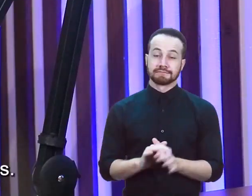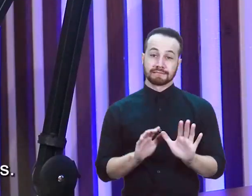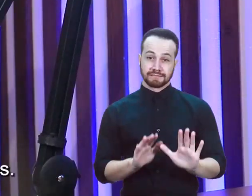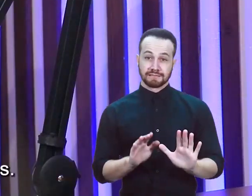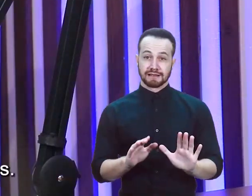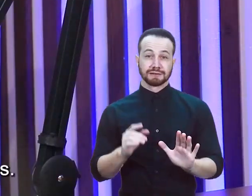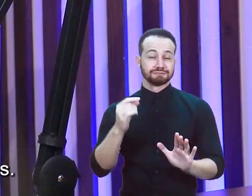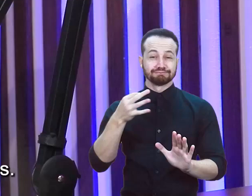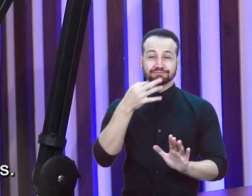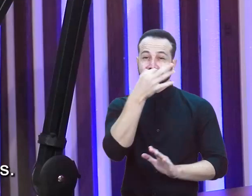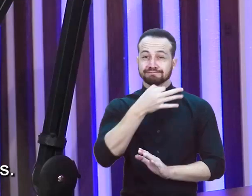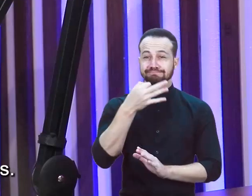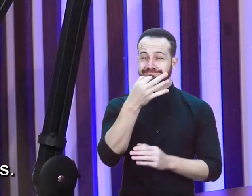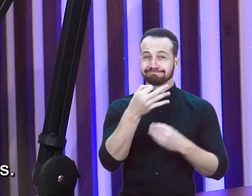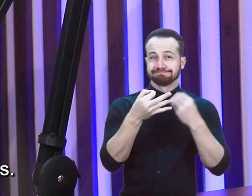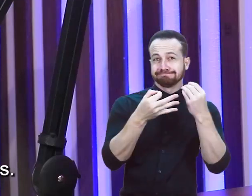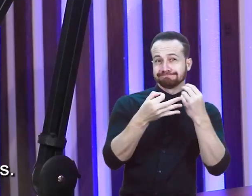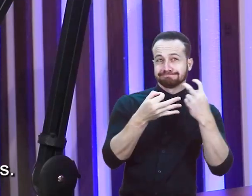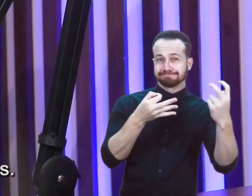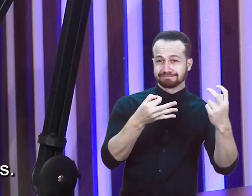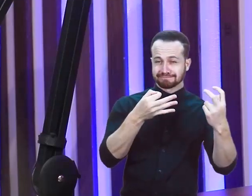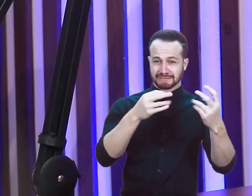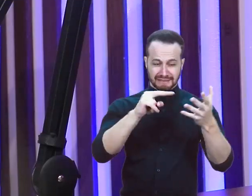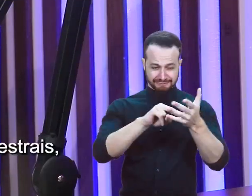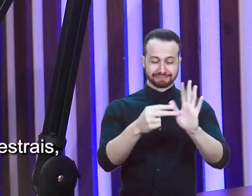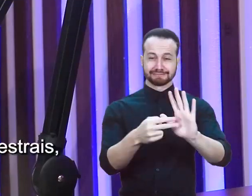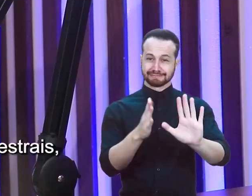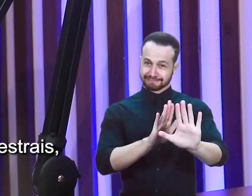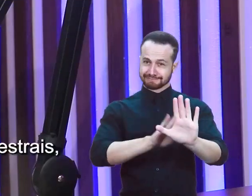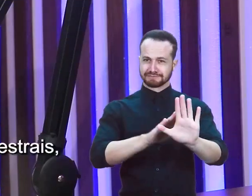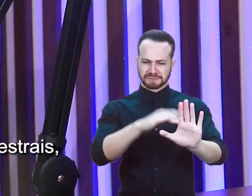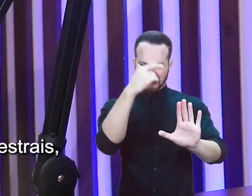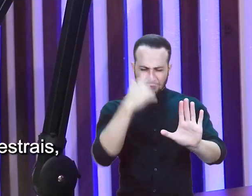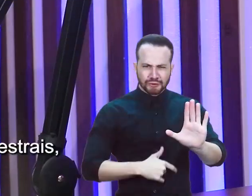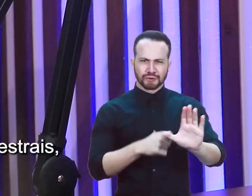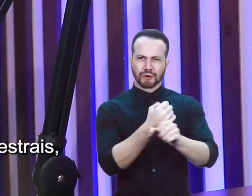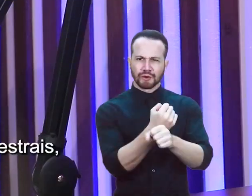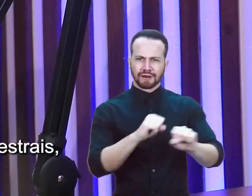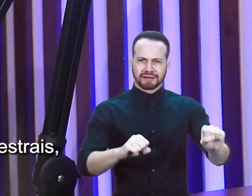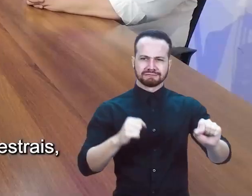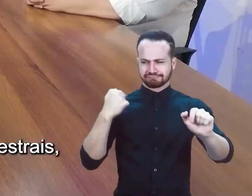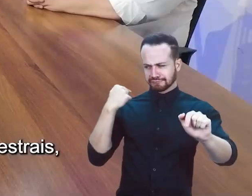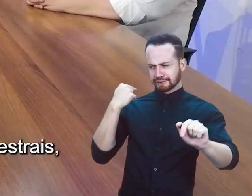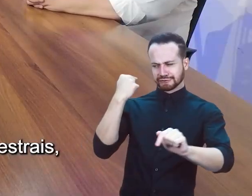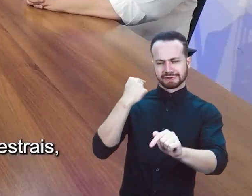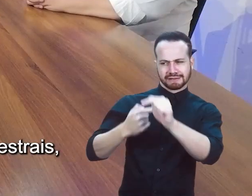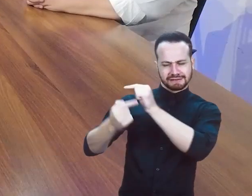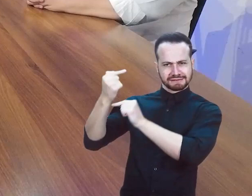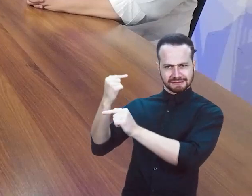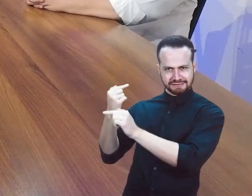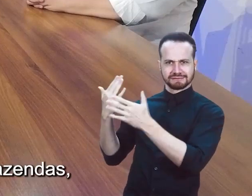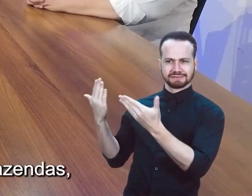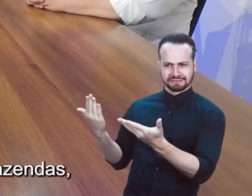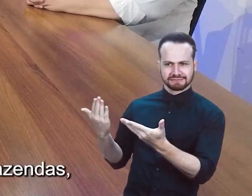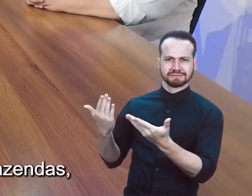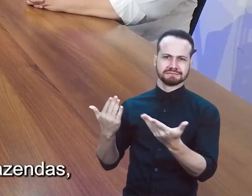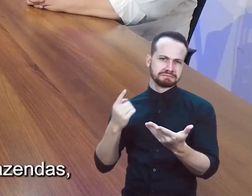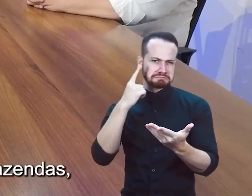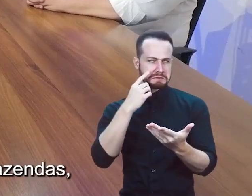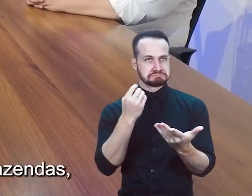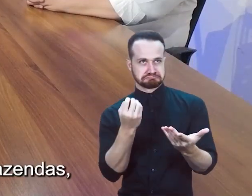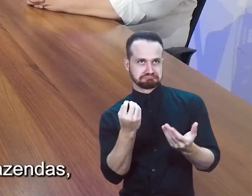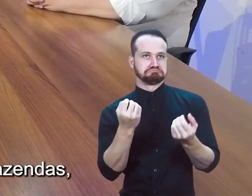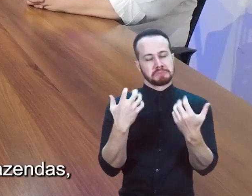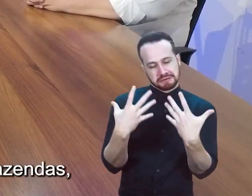Esse som de que somos livres, eu estou pensando nos meus ancestrais, eles é